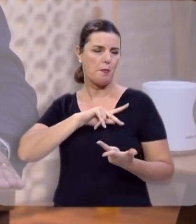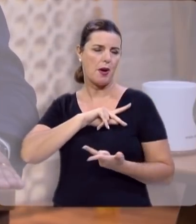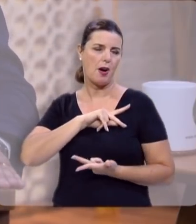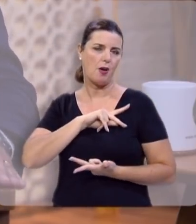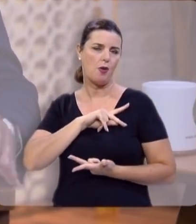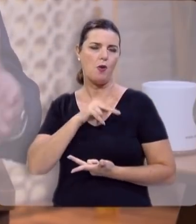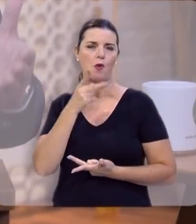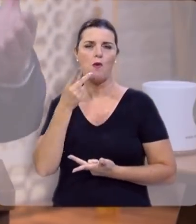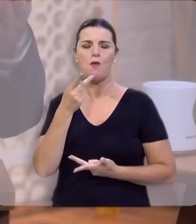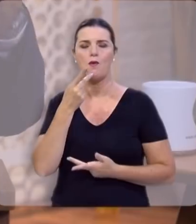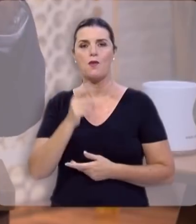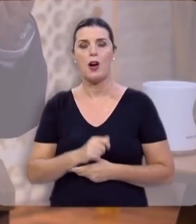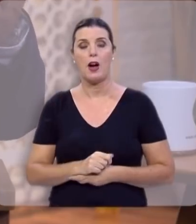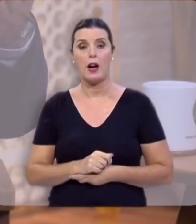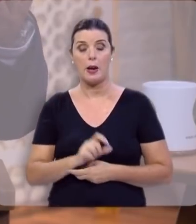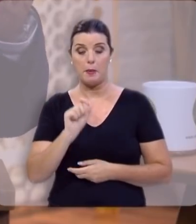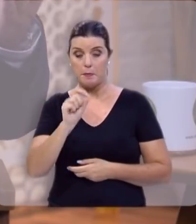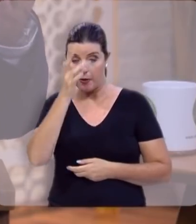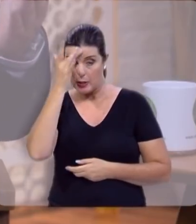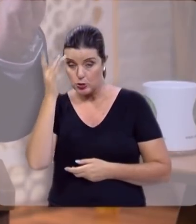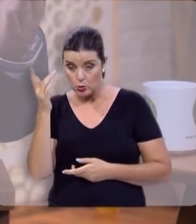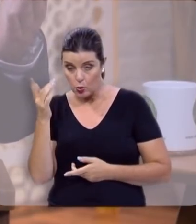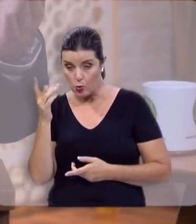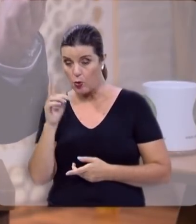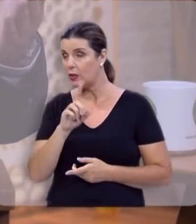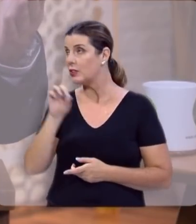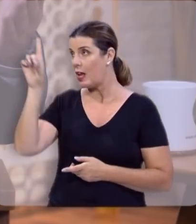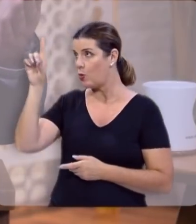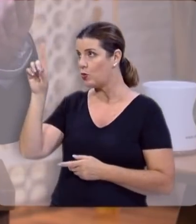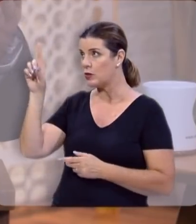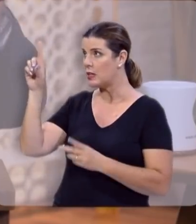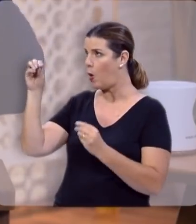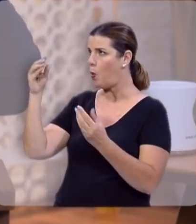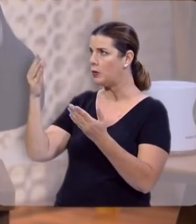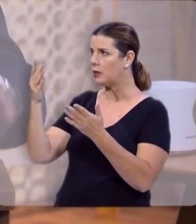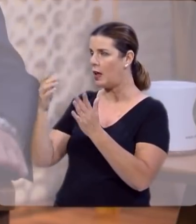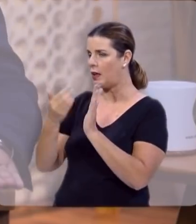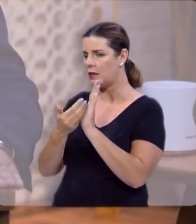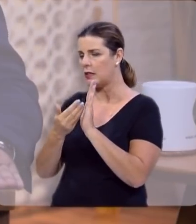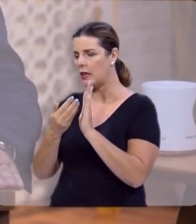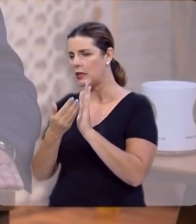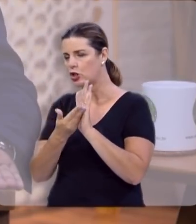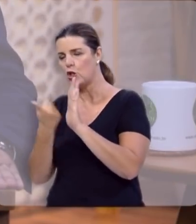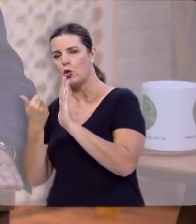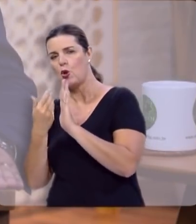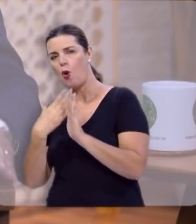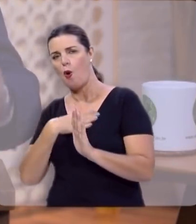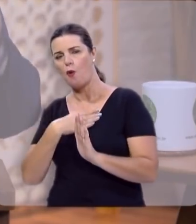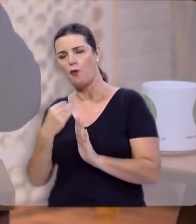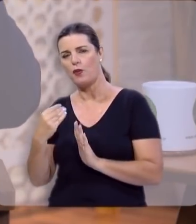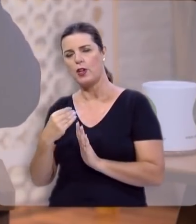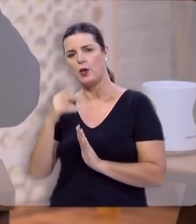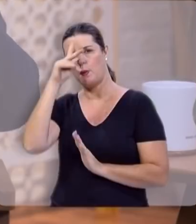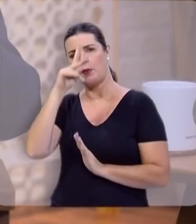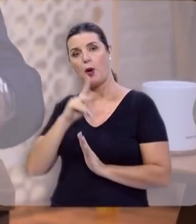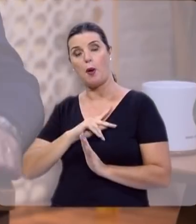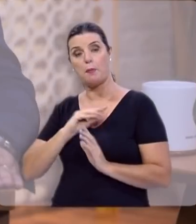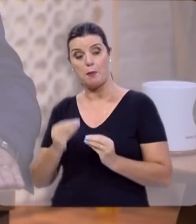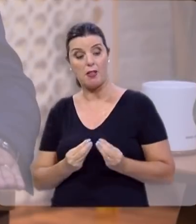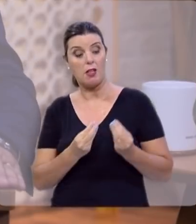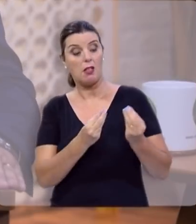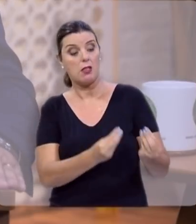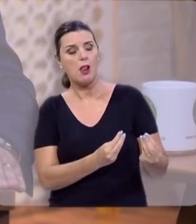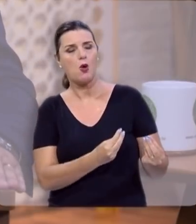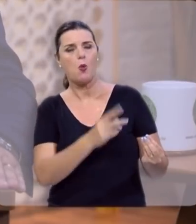Romanos 8,32, aquele que não poupou o seu próprio filho, antes por todos nós o entregou, porventura não nos